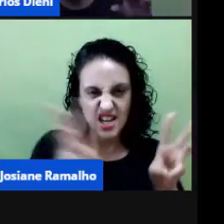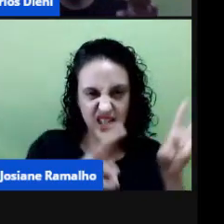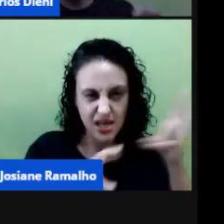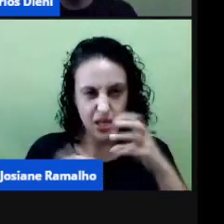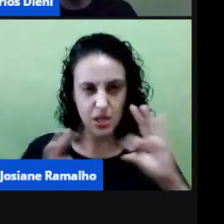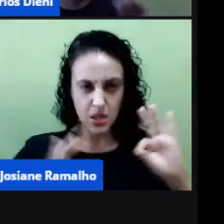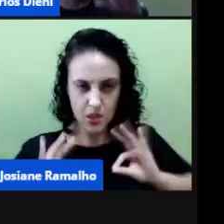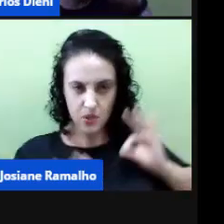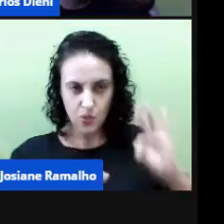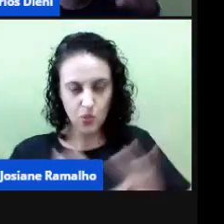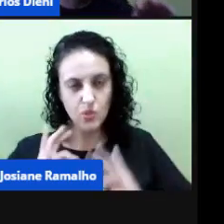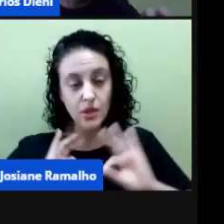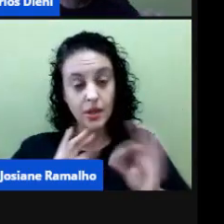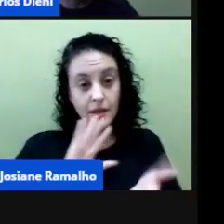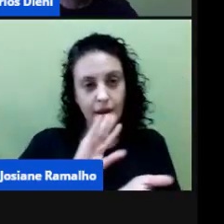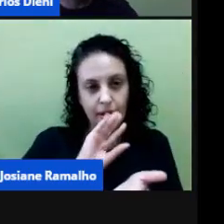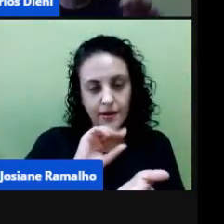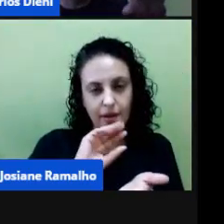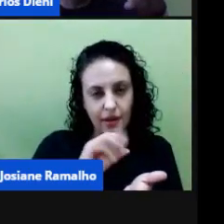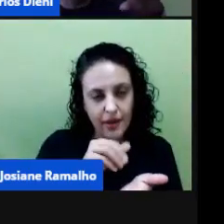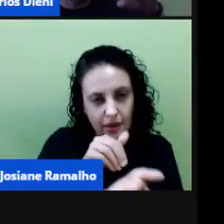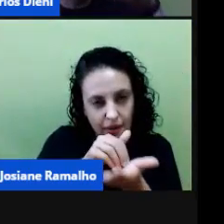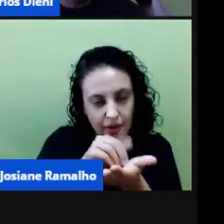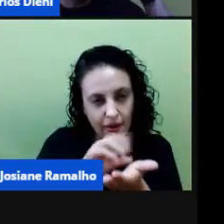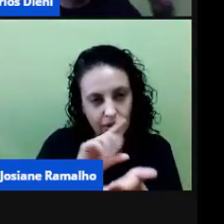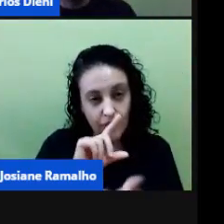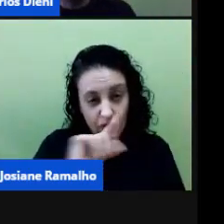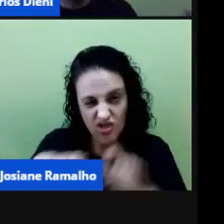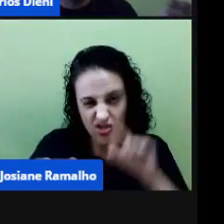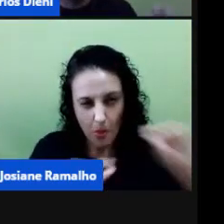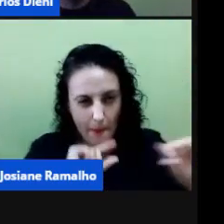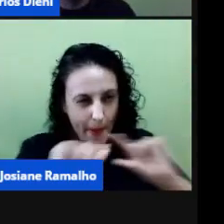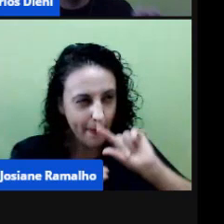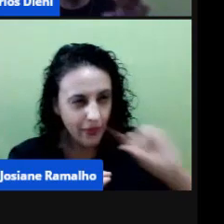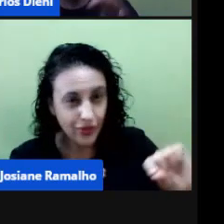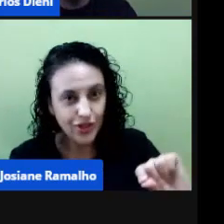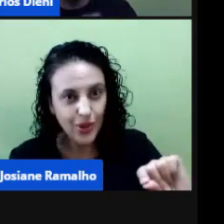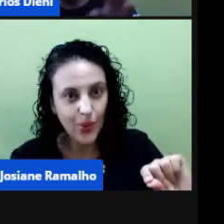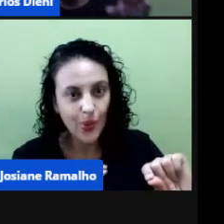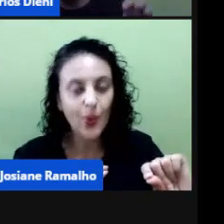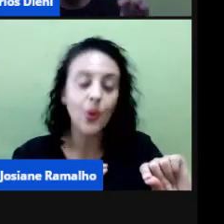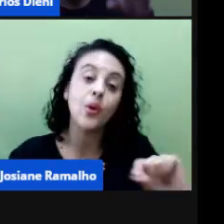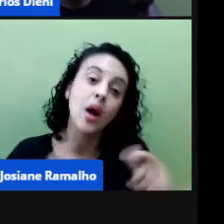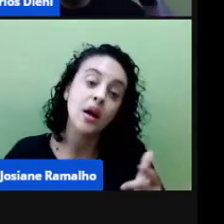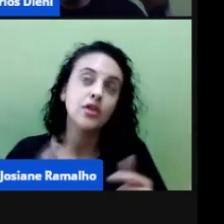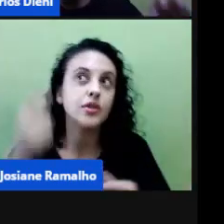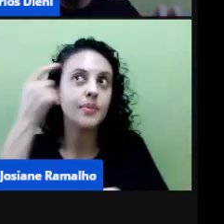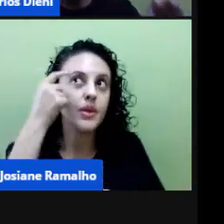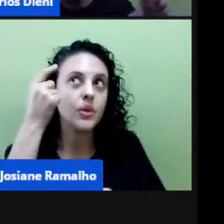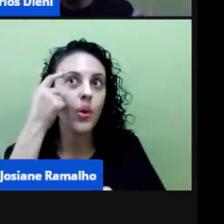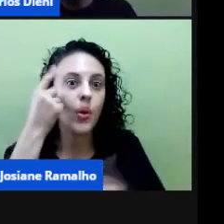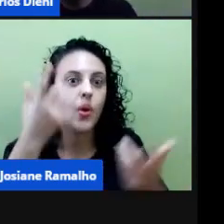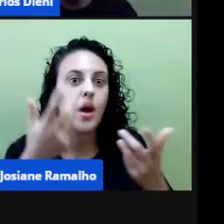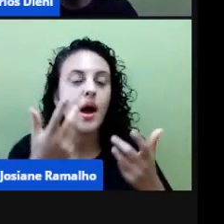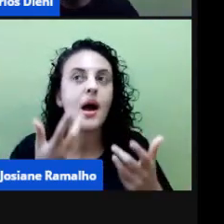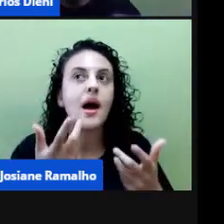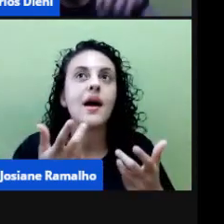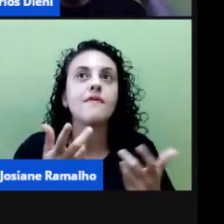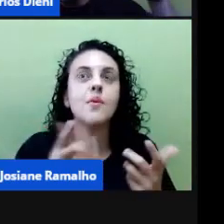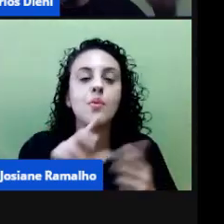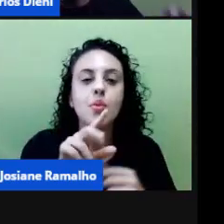tem a possibilidade de contar ela só através de depoimentos de pessoas que viveram aqui lá, que estavam no